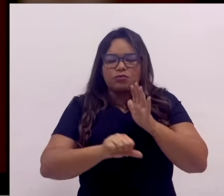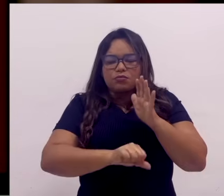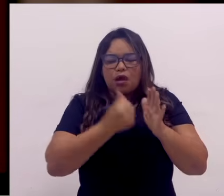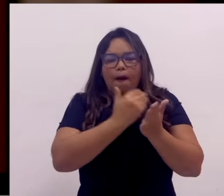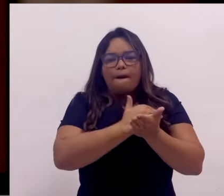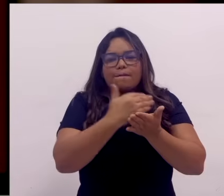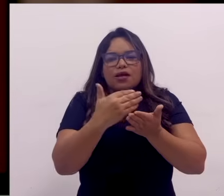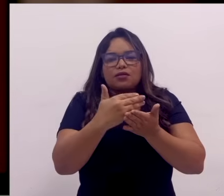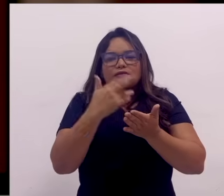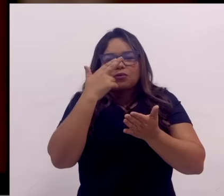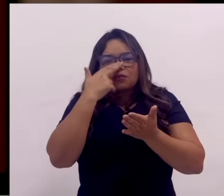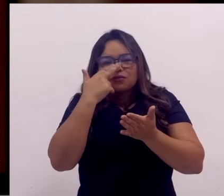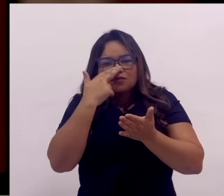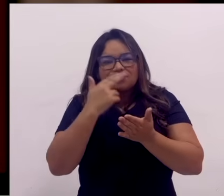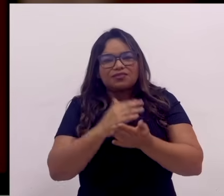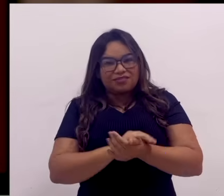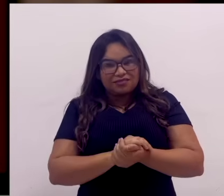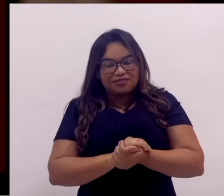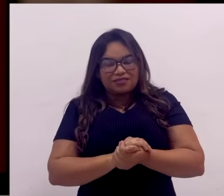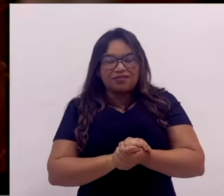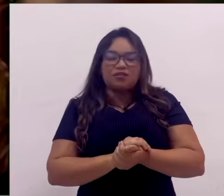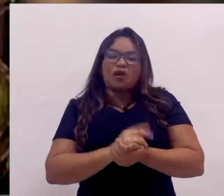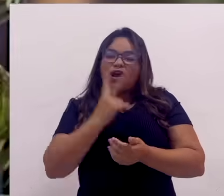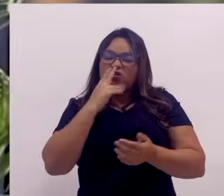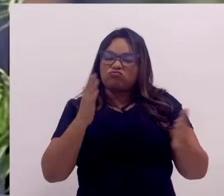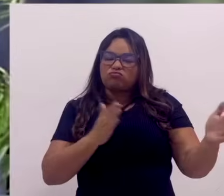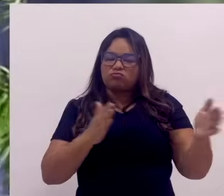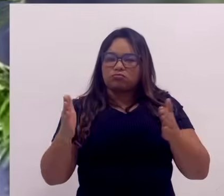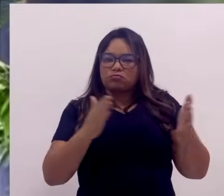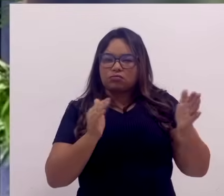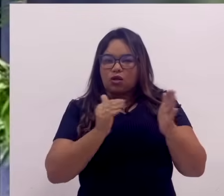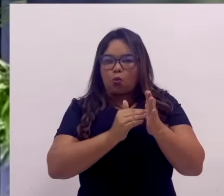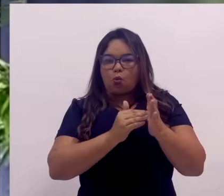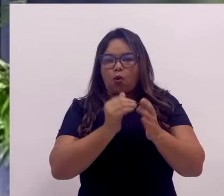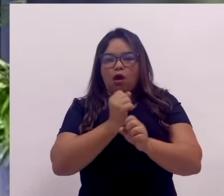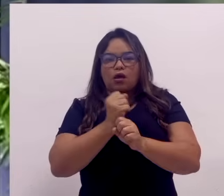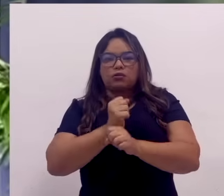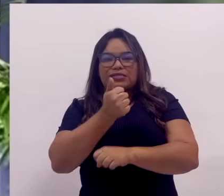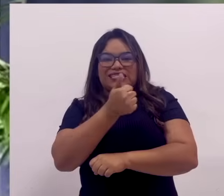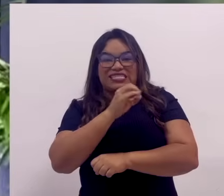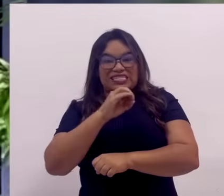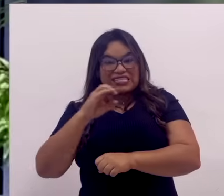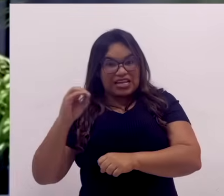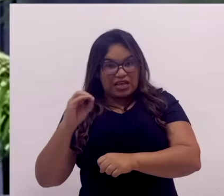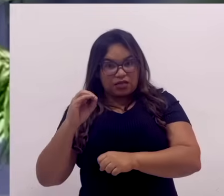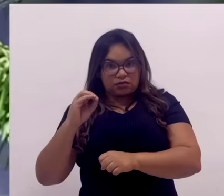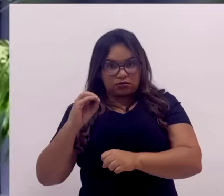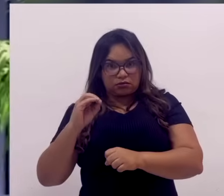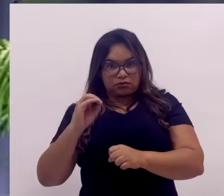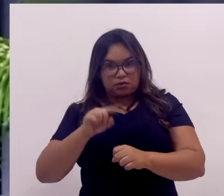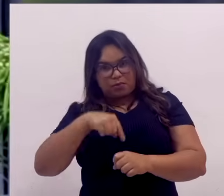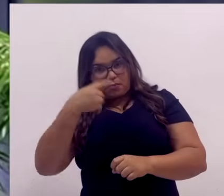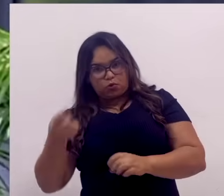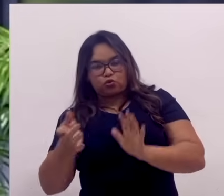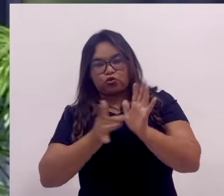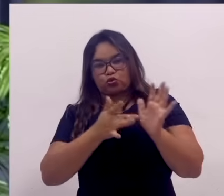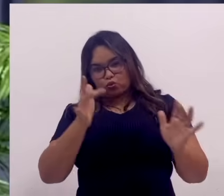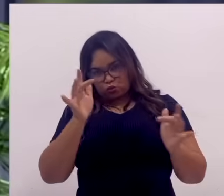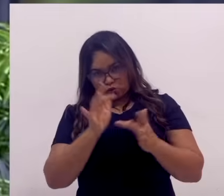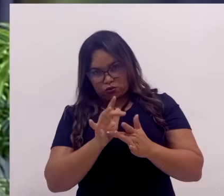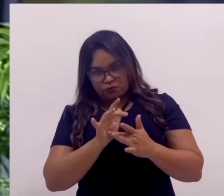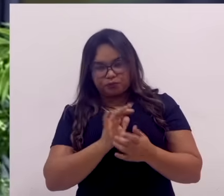tempo arbitrário, provavelmente cerca do ano 100 depois de Cristo, e podemos aprender algo acerca do que é e sobre o que